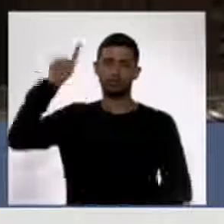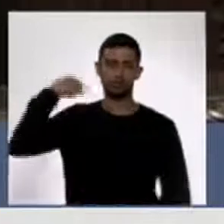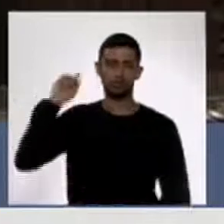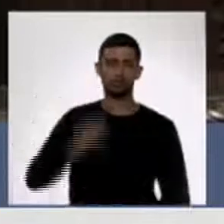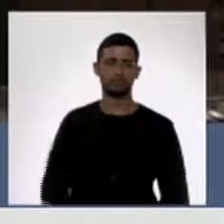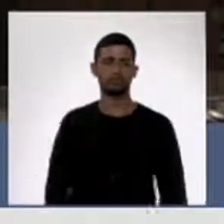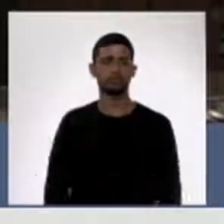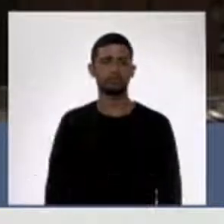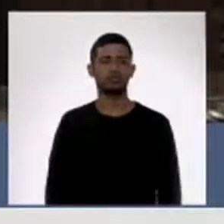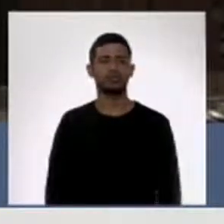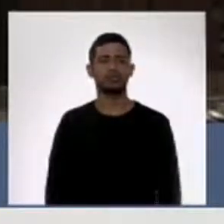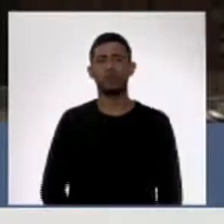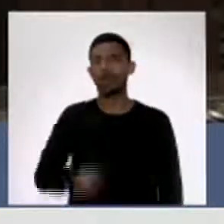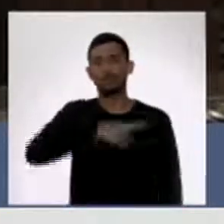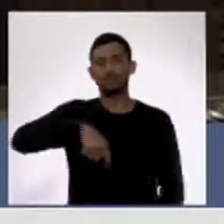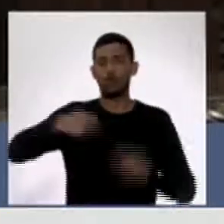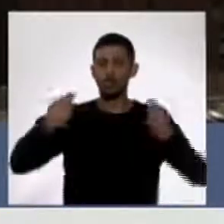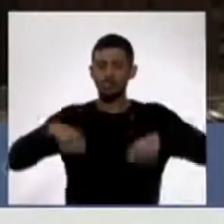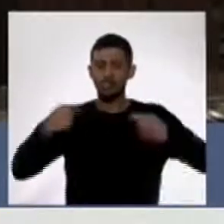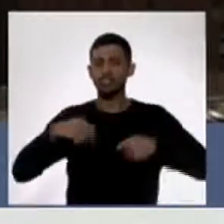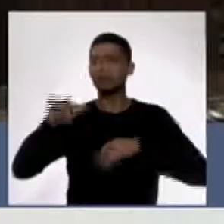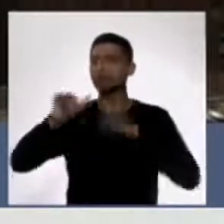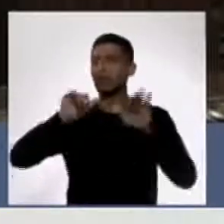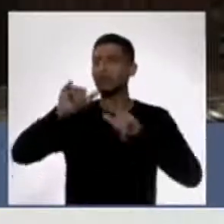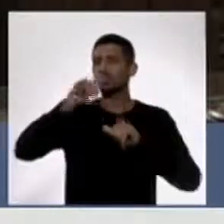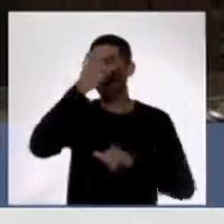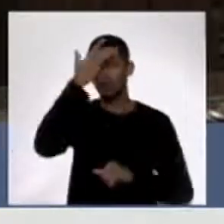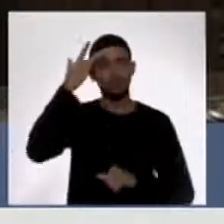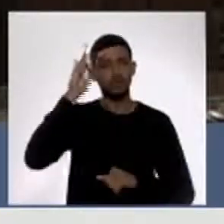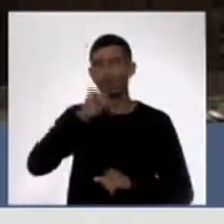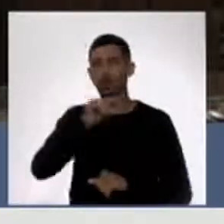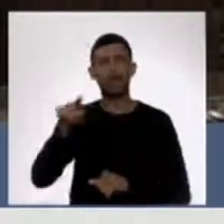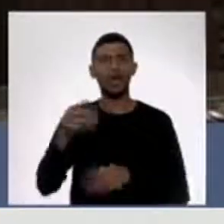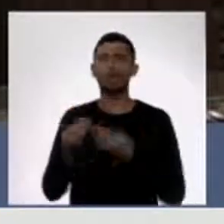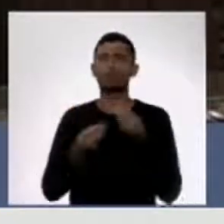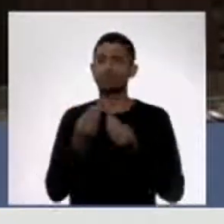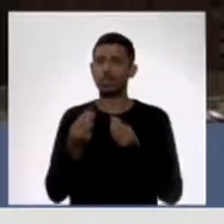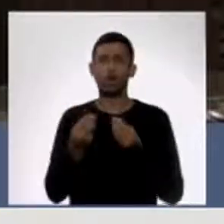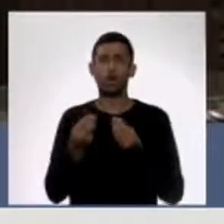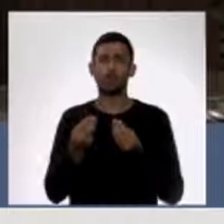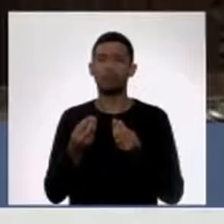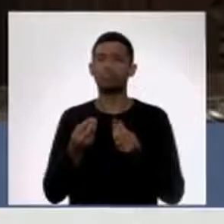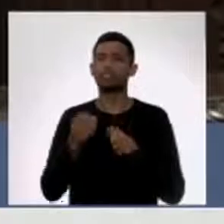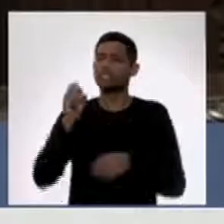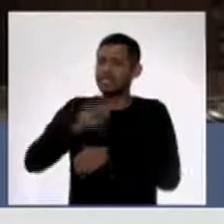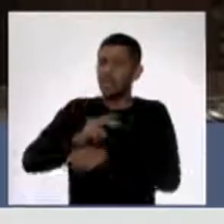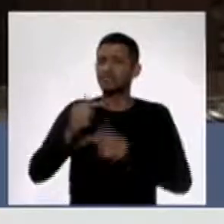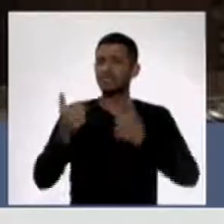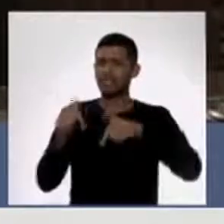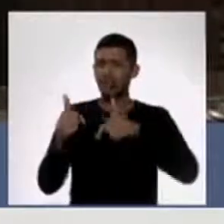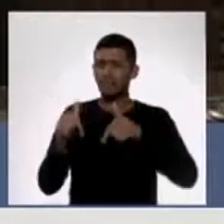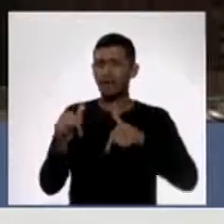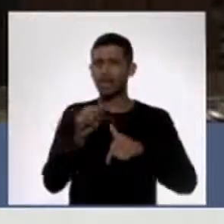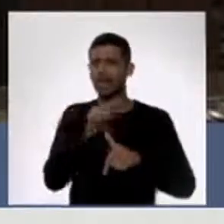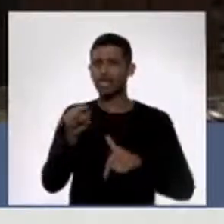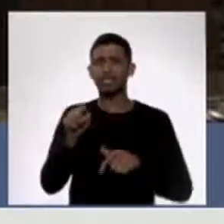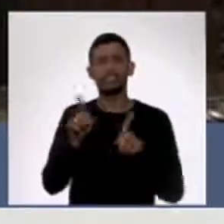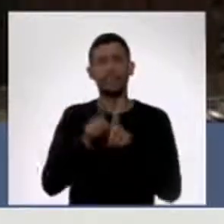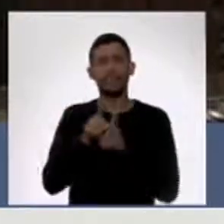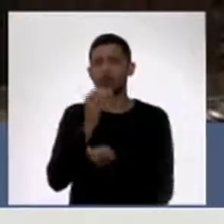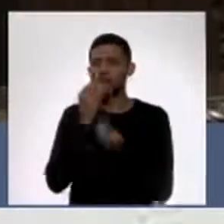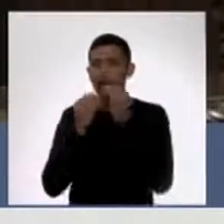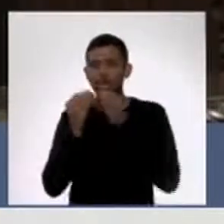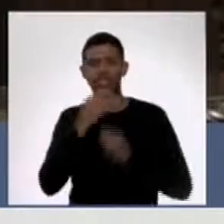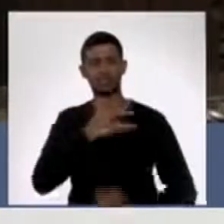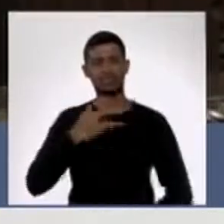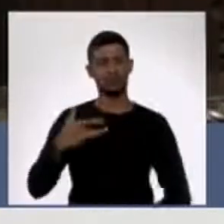O que nós precisamos é de mais pessoas produzindo com dignidade no campo, mais comida